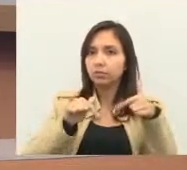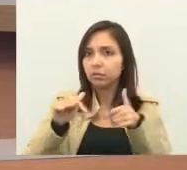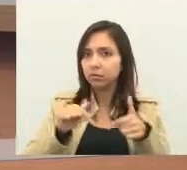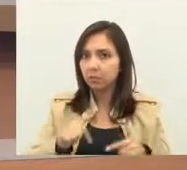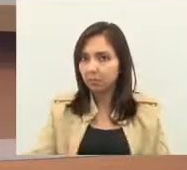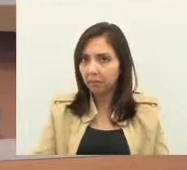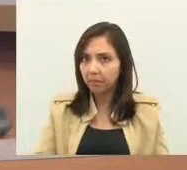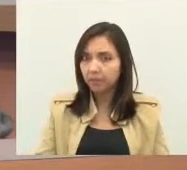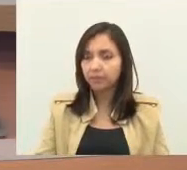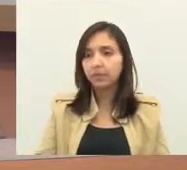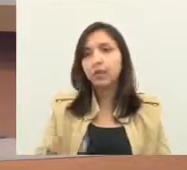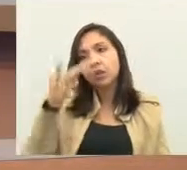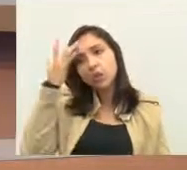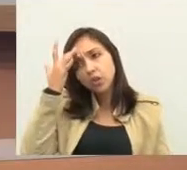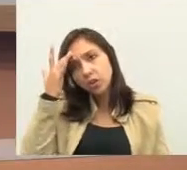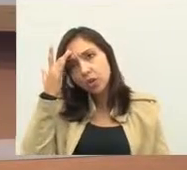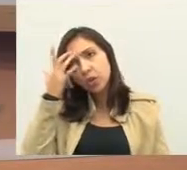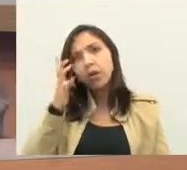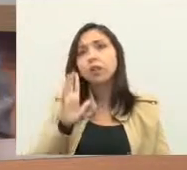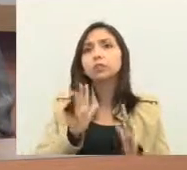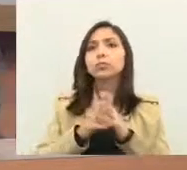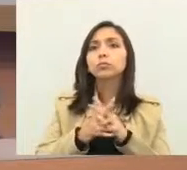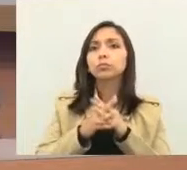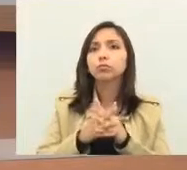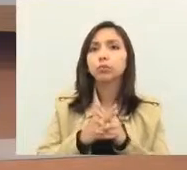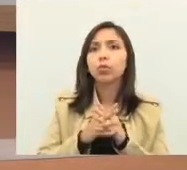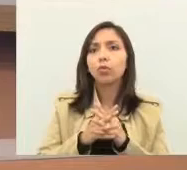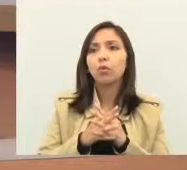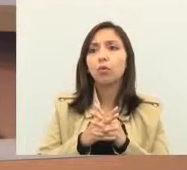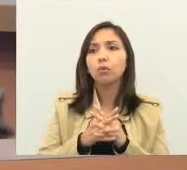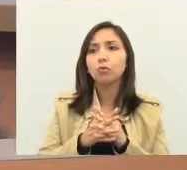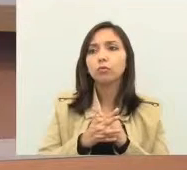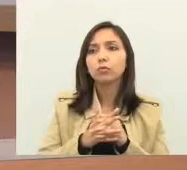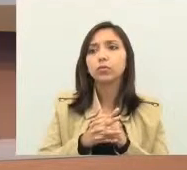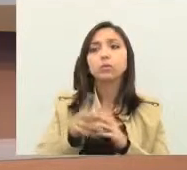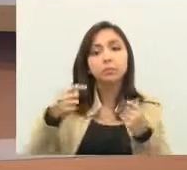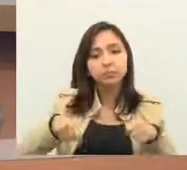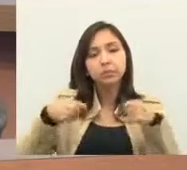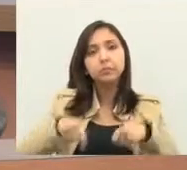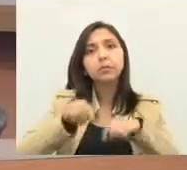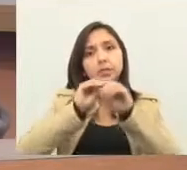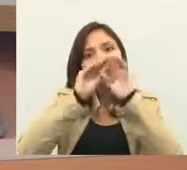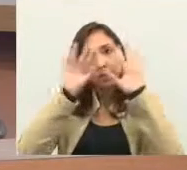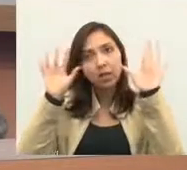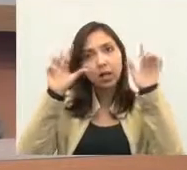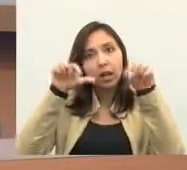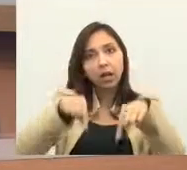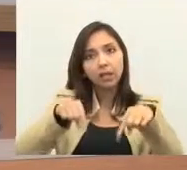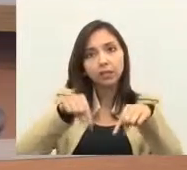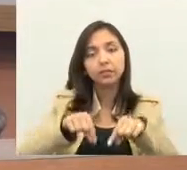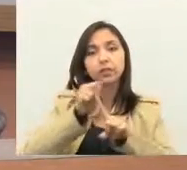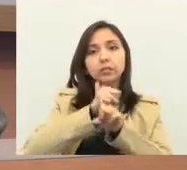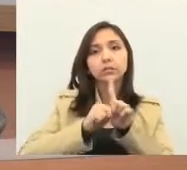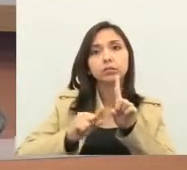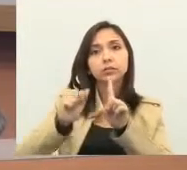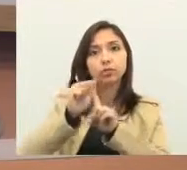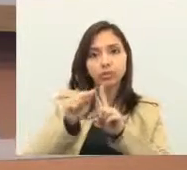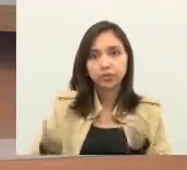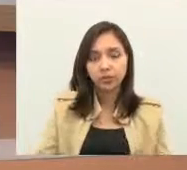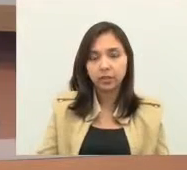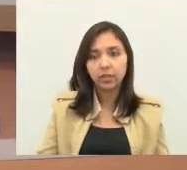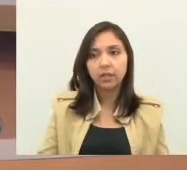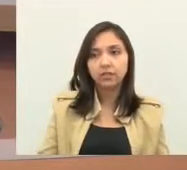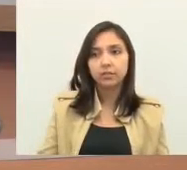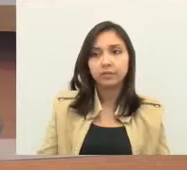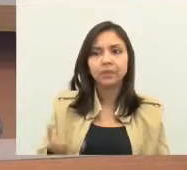trabalho. Então, eu acho que tem uma confusão que precisa ser esclarecida para a sociedade. Eu acho